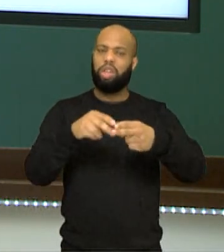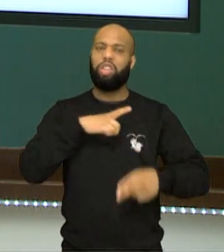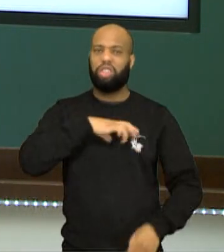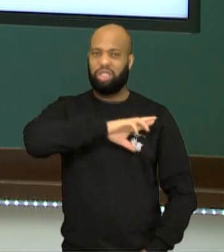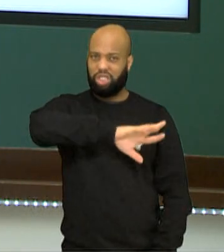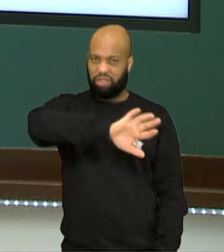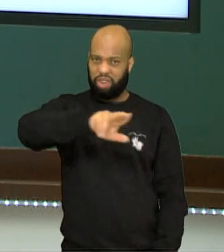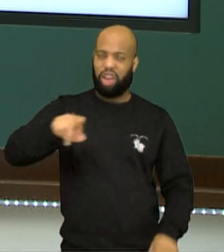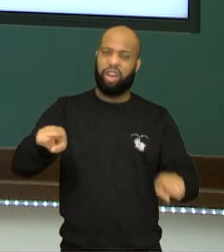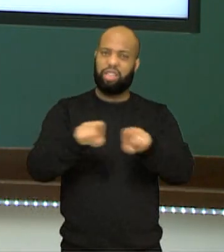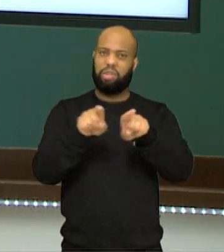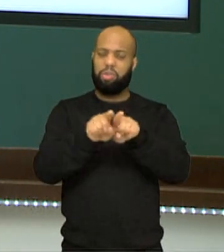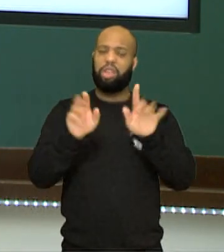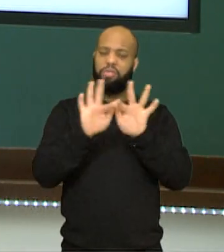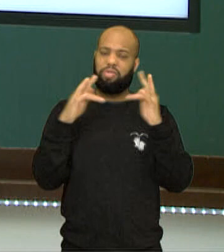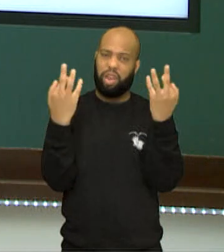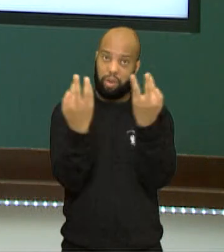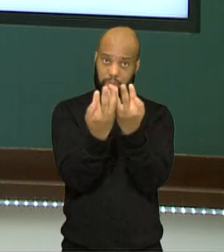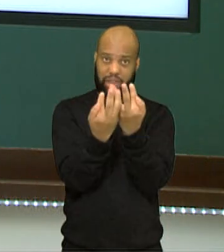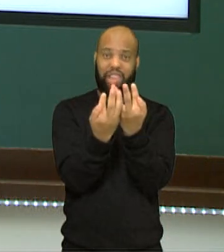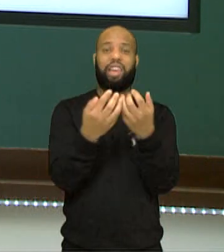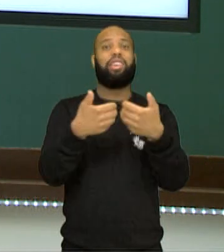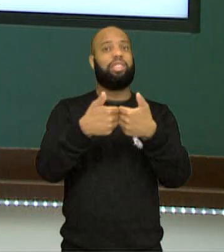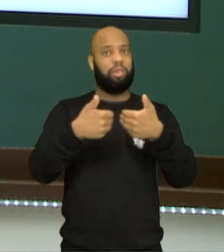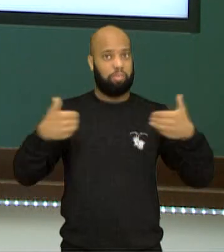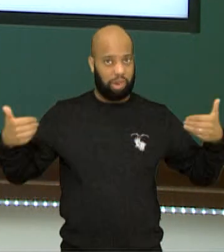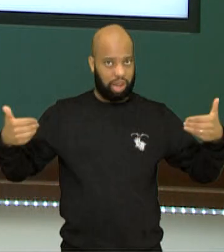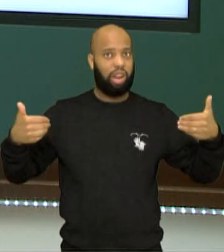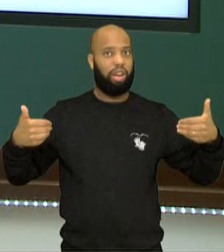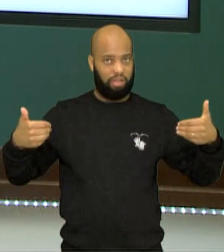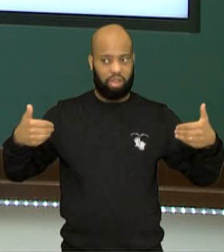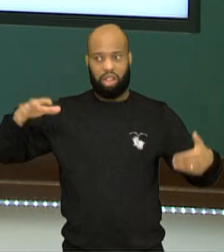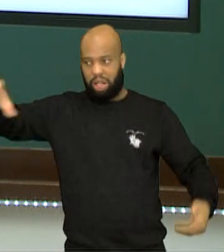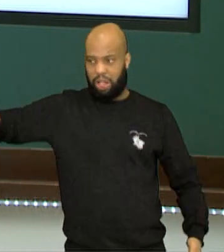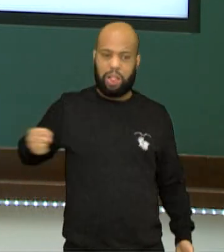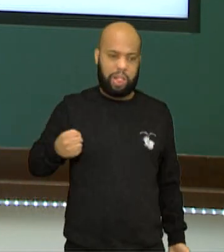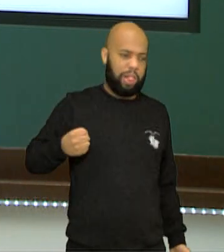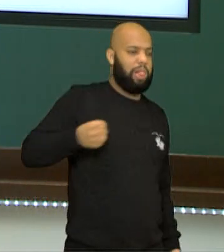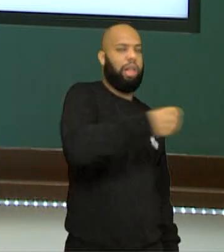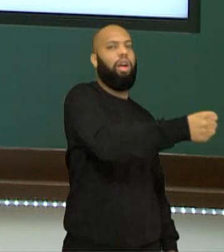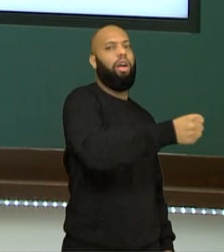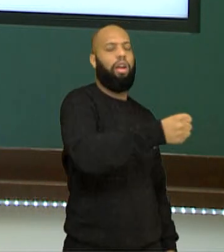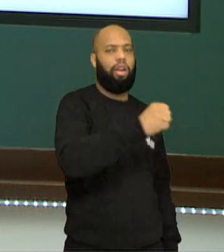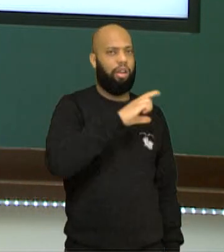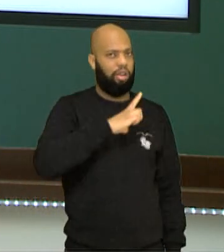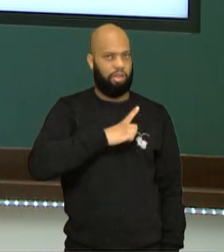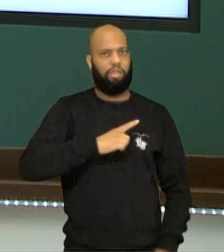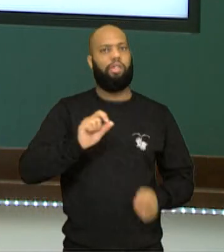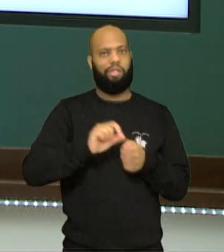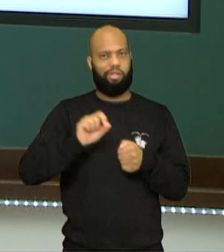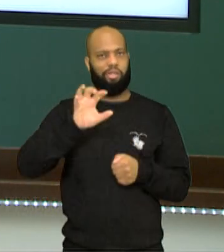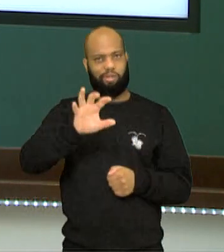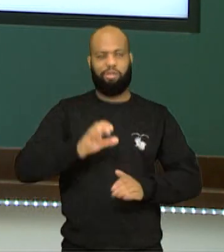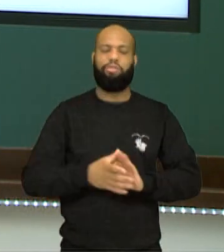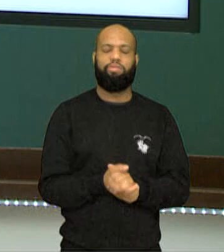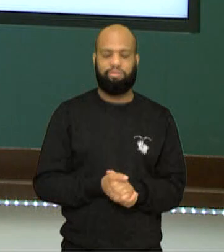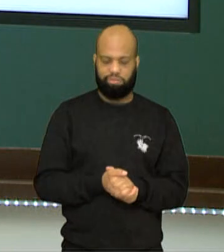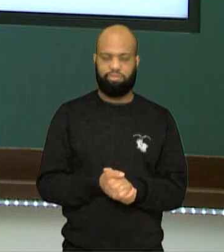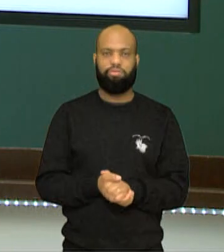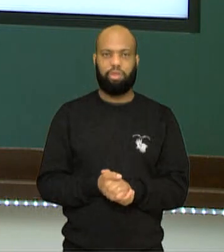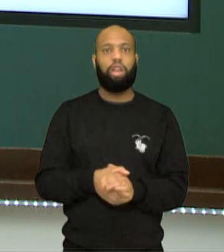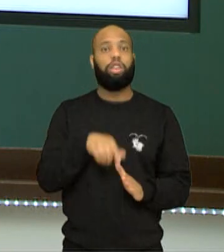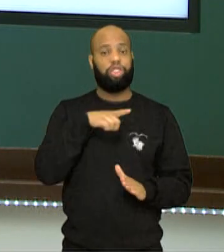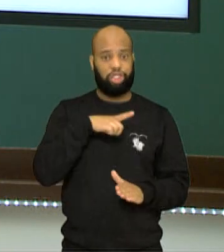famílias separadas, né? Literalmente arrancados mesmo da sua terra, vindo para cá e tendo